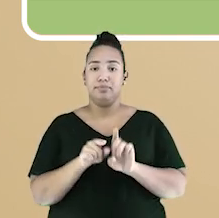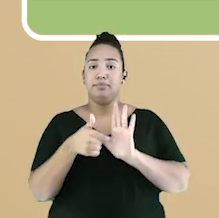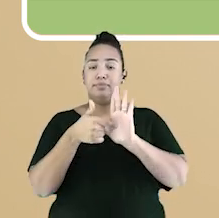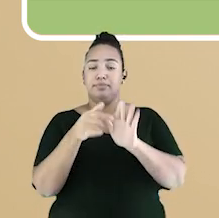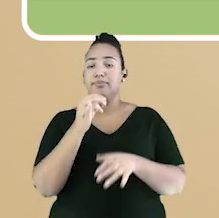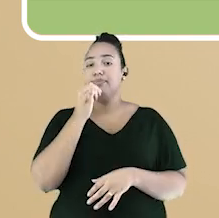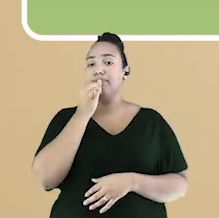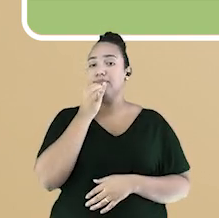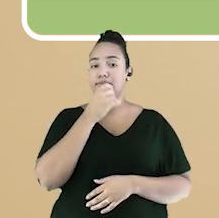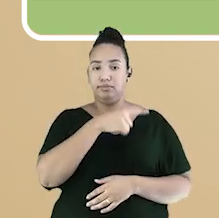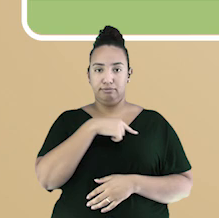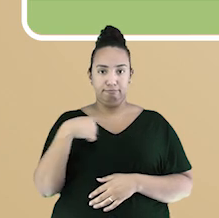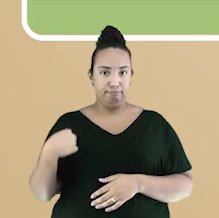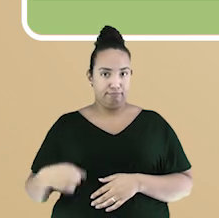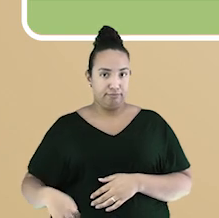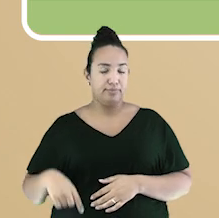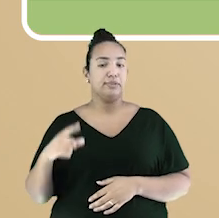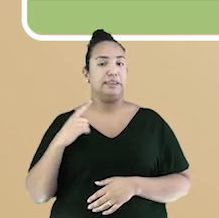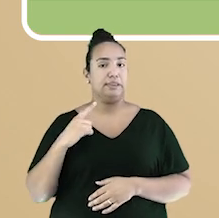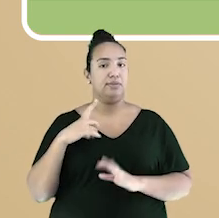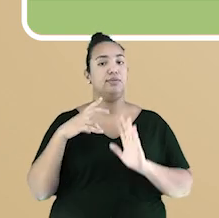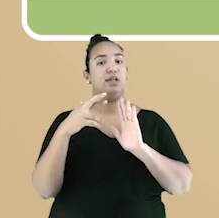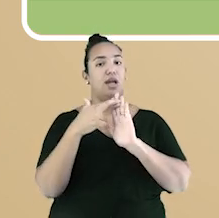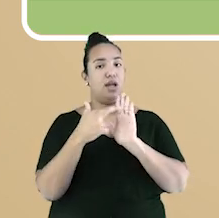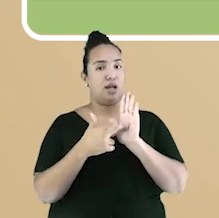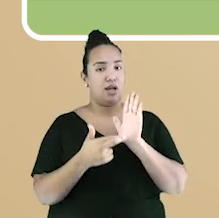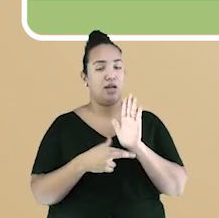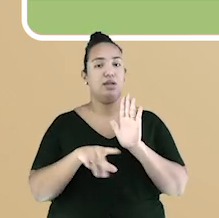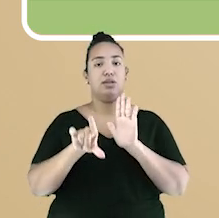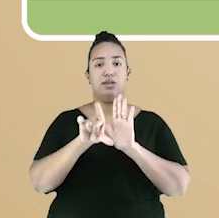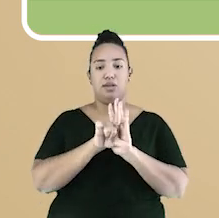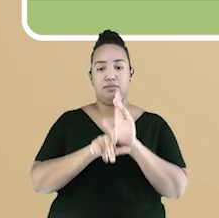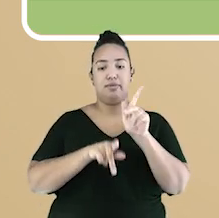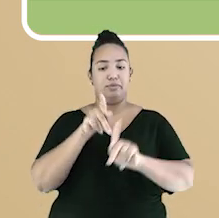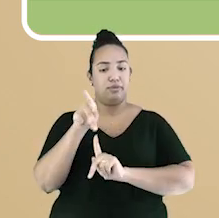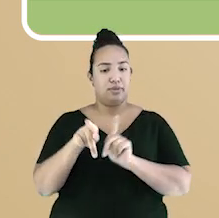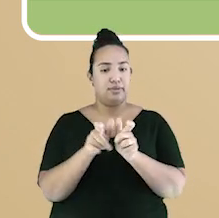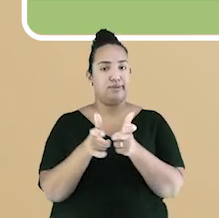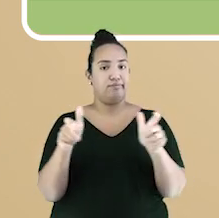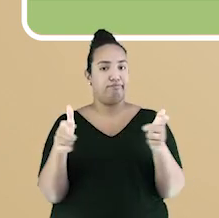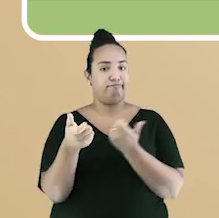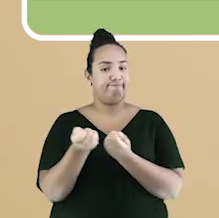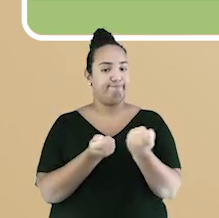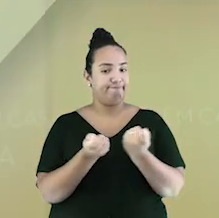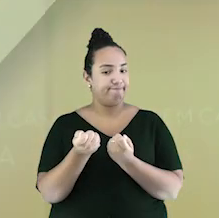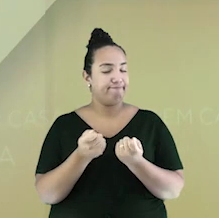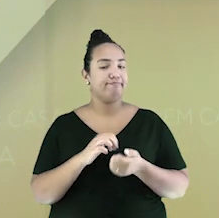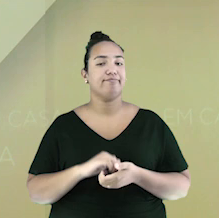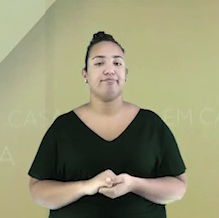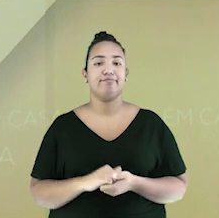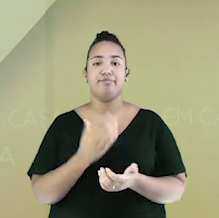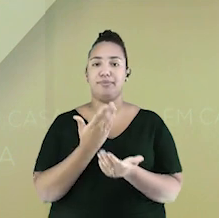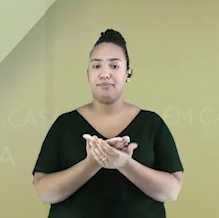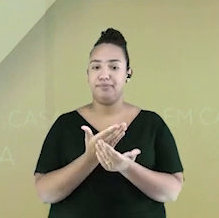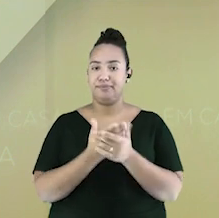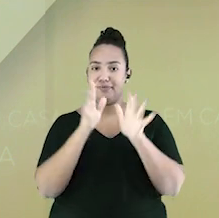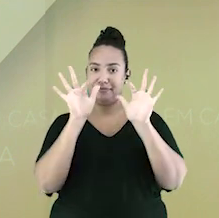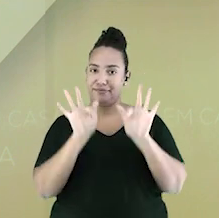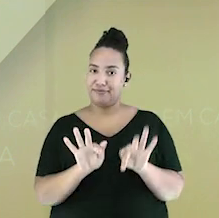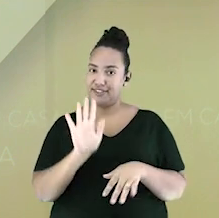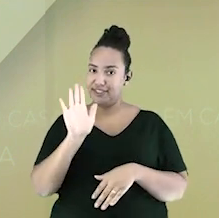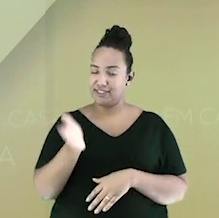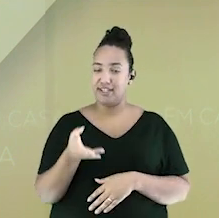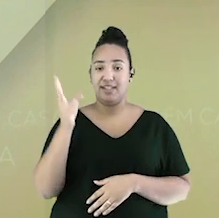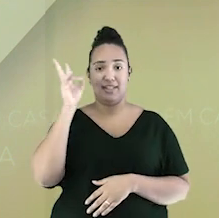o exemplo da China, de como houveram medidas de restrição para o crescimento da sua população. Nossa aula está terminando